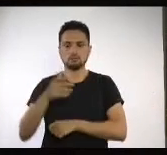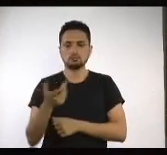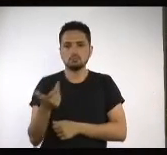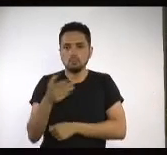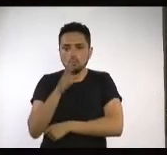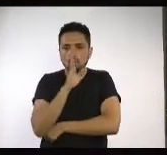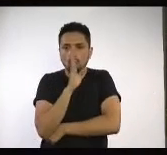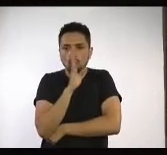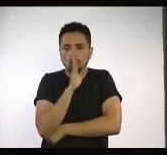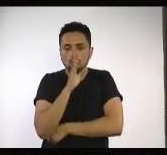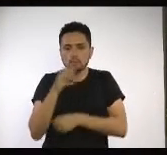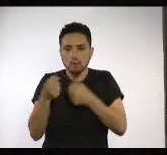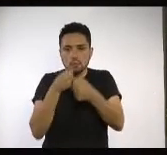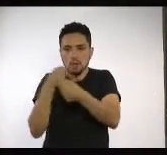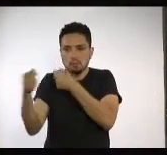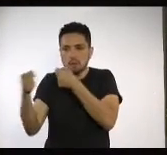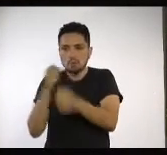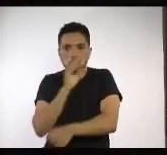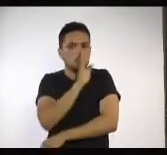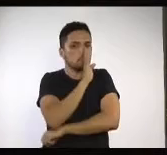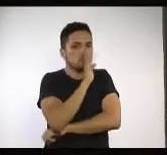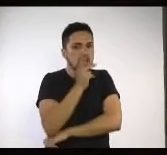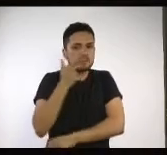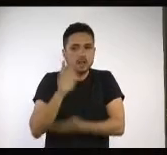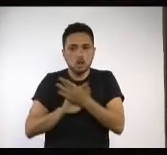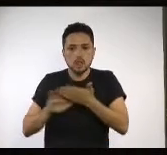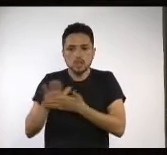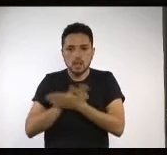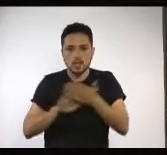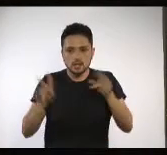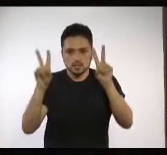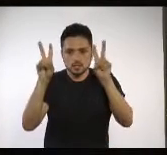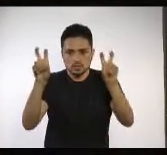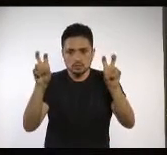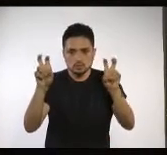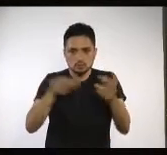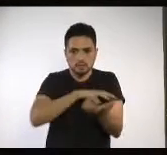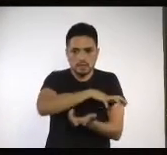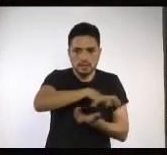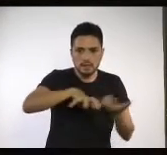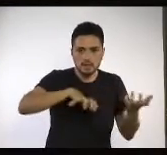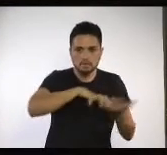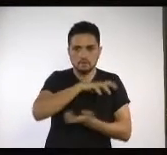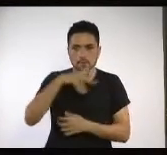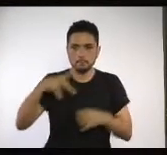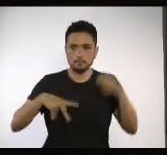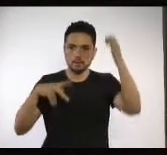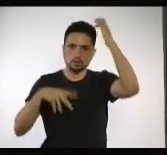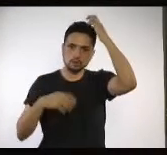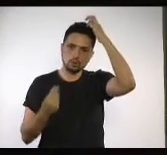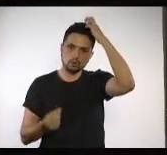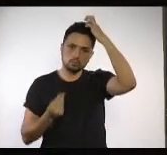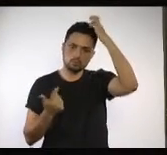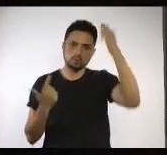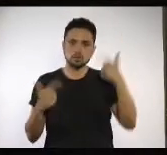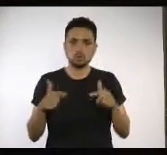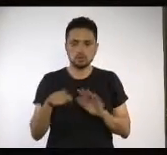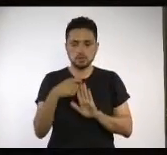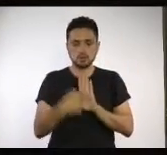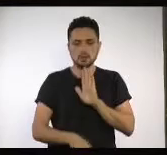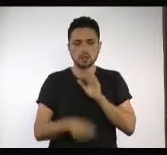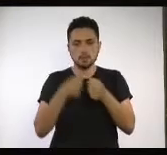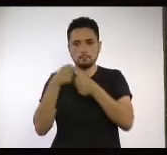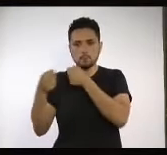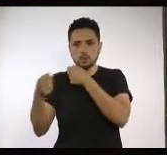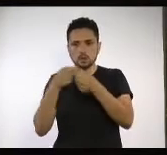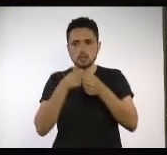greve dos petroleiros. Praticamente nenhuma palavra, praticamente nenhuma reportagem de